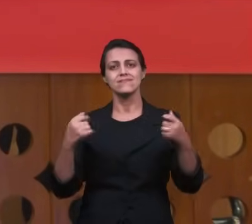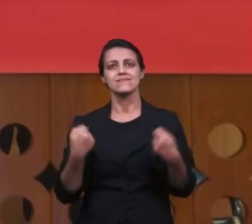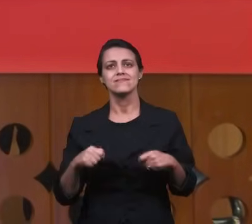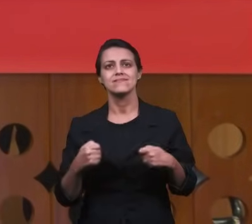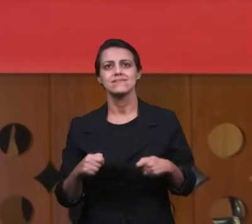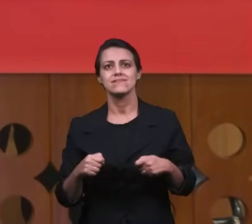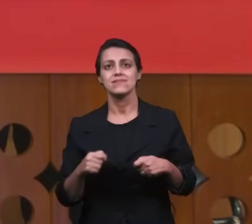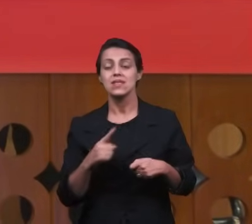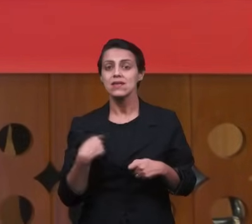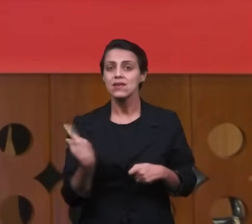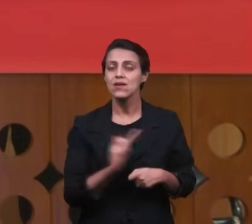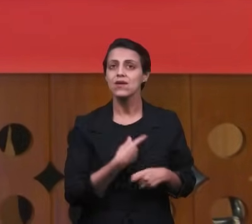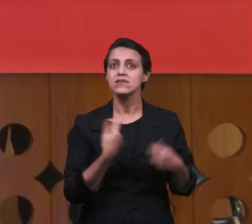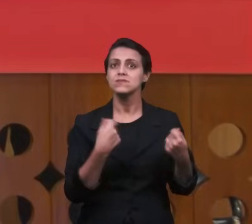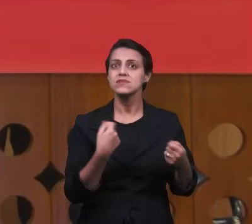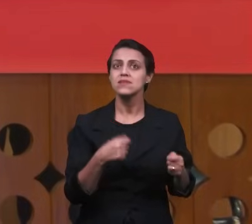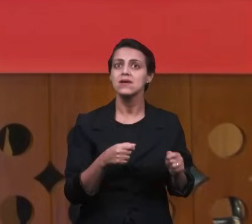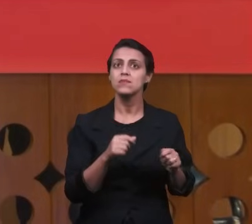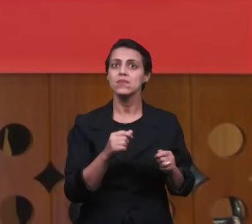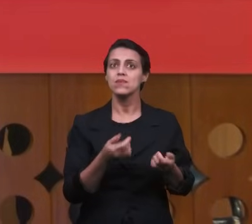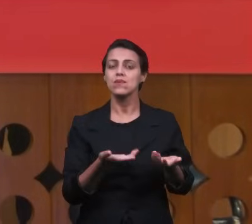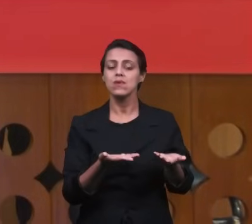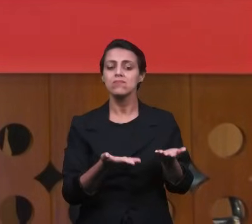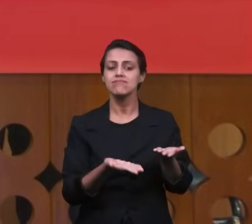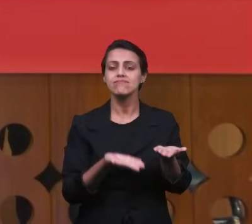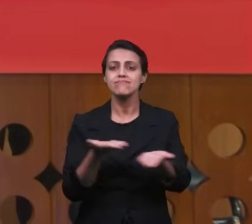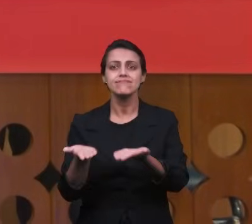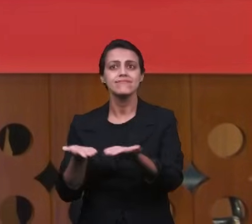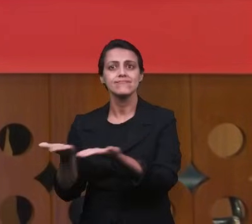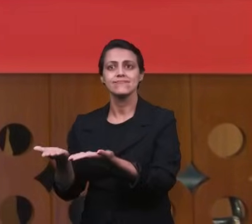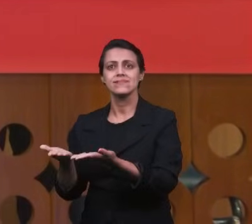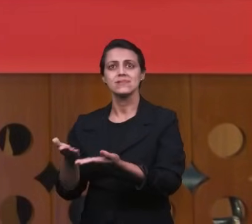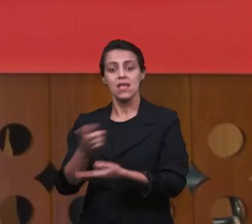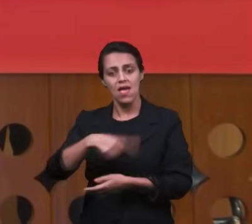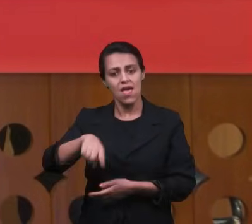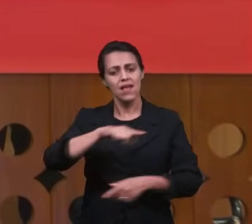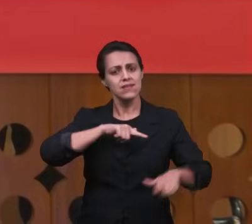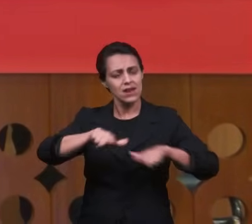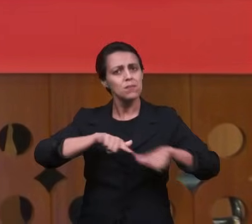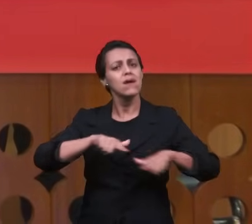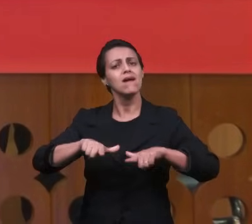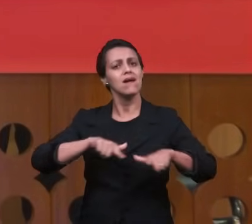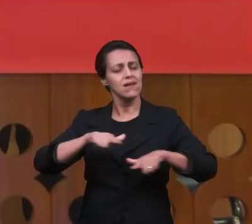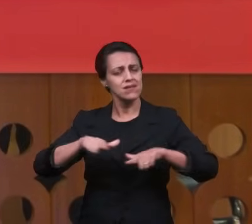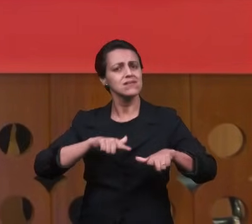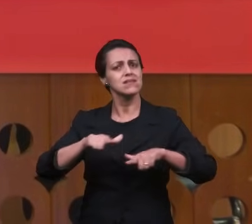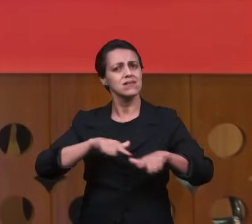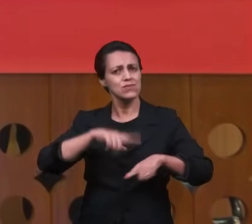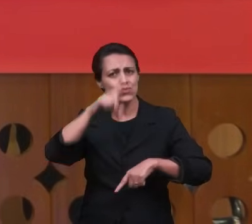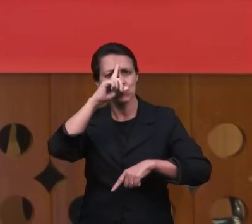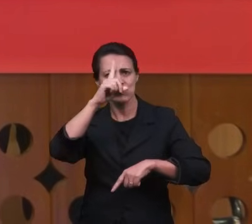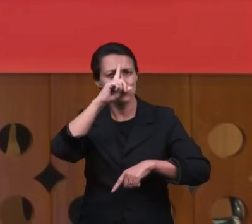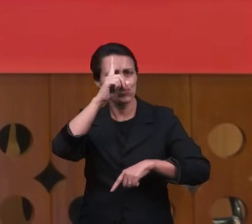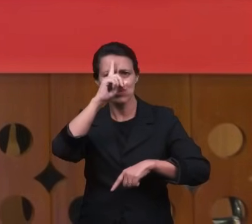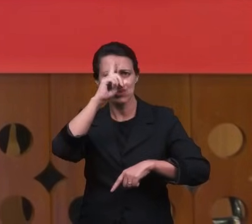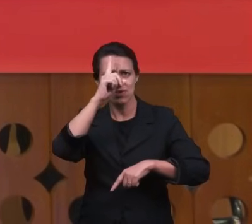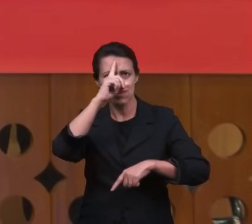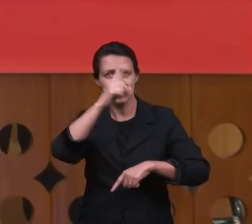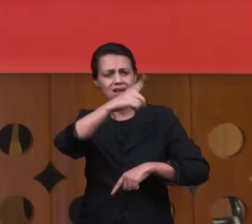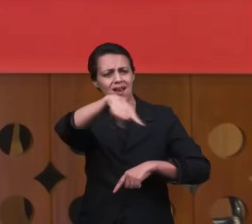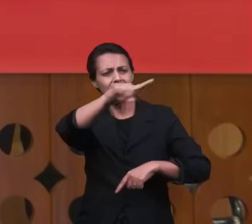temos que ajudar todos. Esse povo luta, é de manhã, de tarde, de noite. Os governos estão